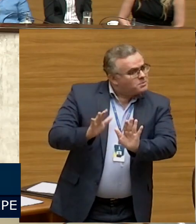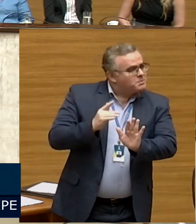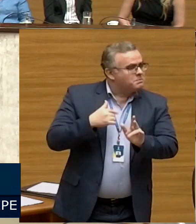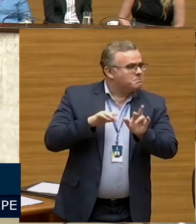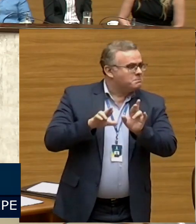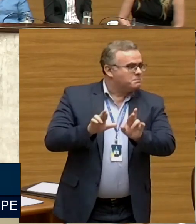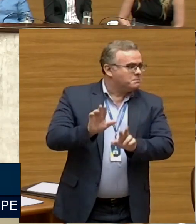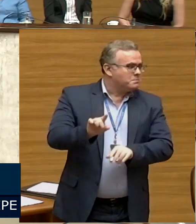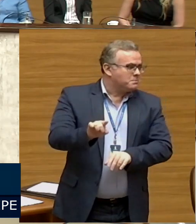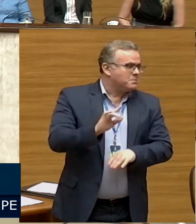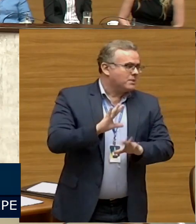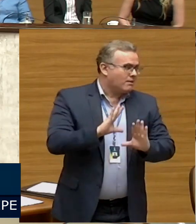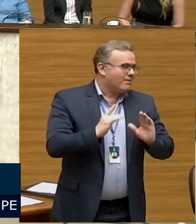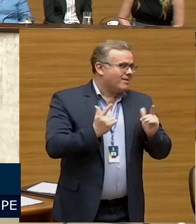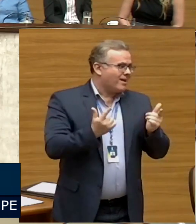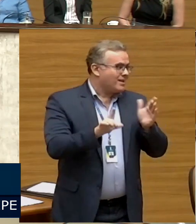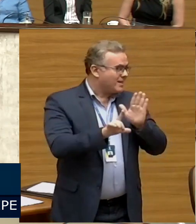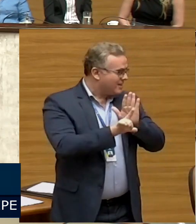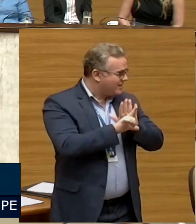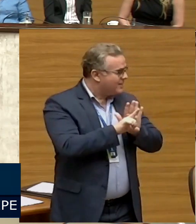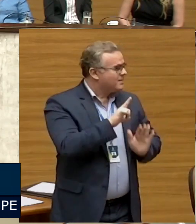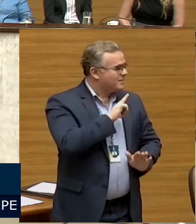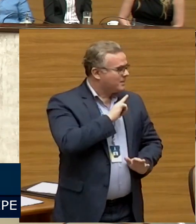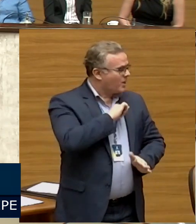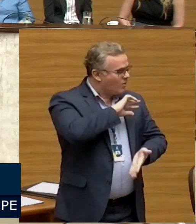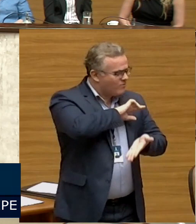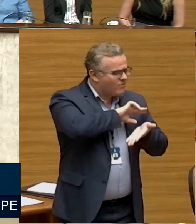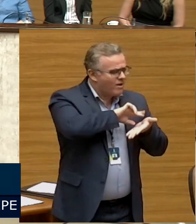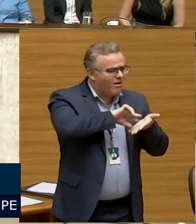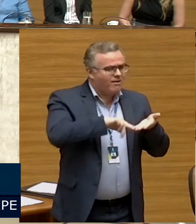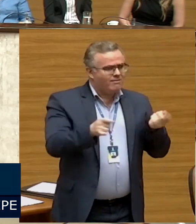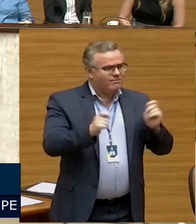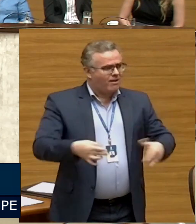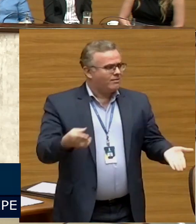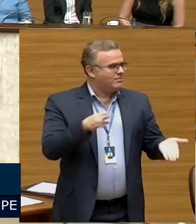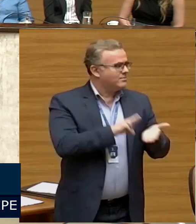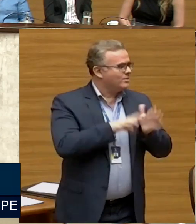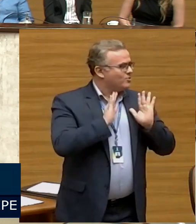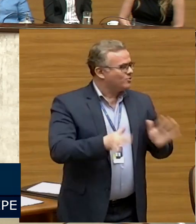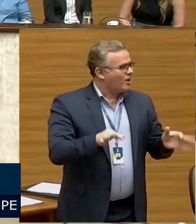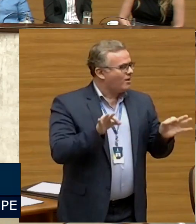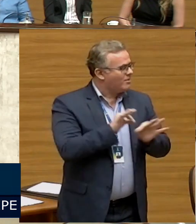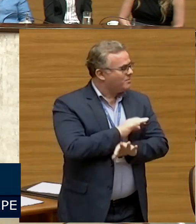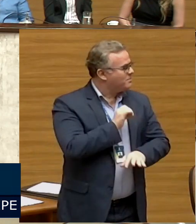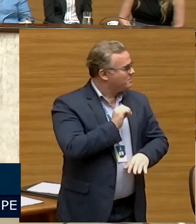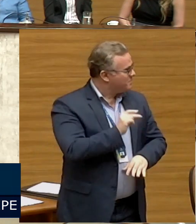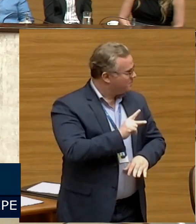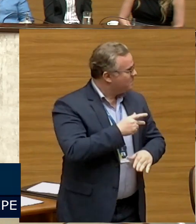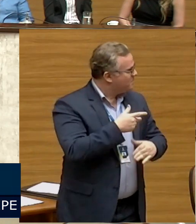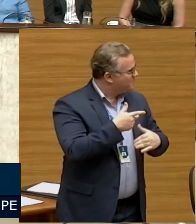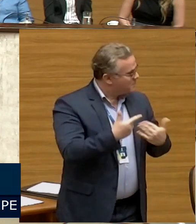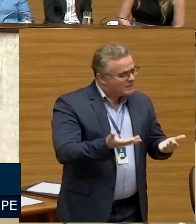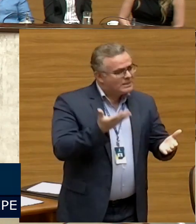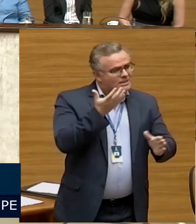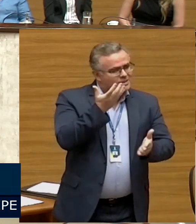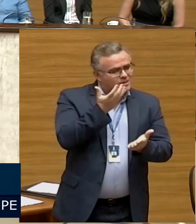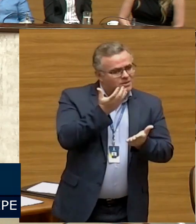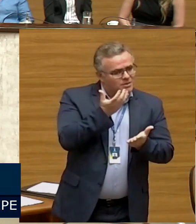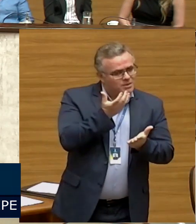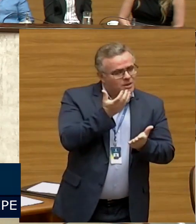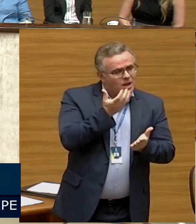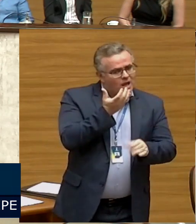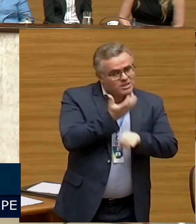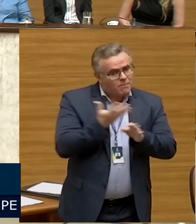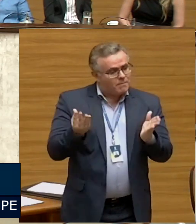uma lei, porque legislações tem várias que já garantem, né, as disciplinas, né, na